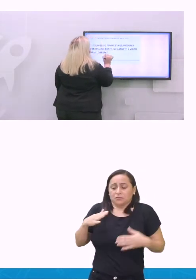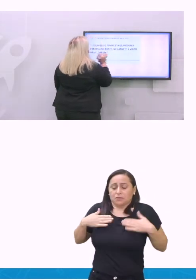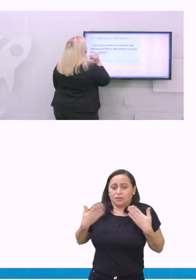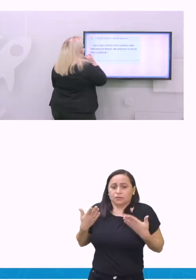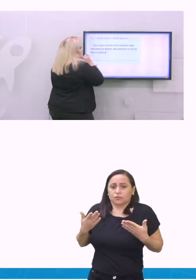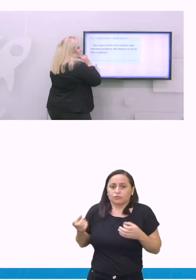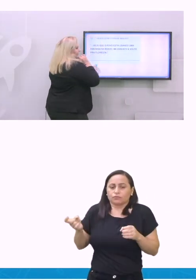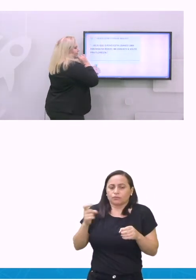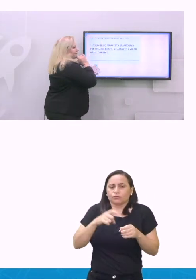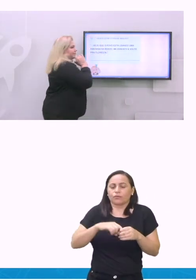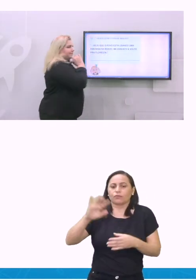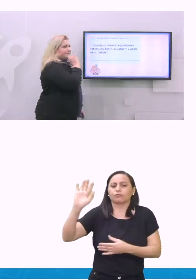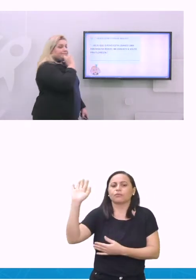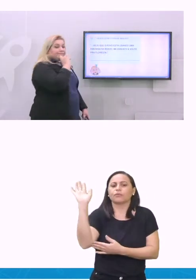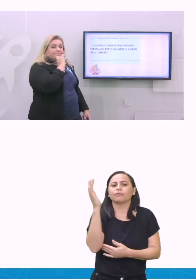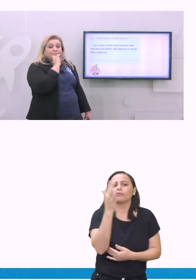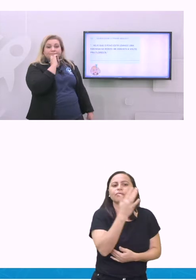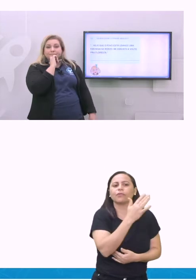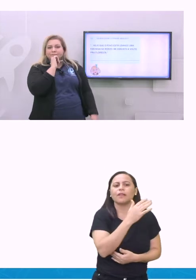para a floresta.